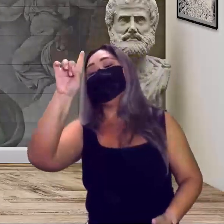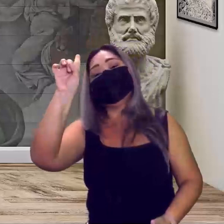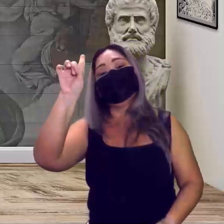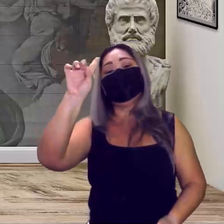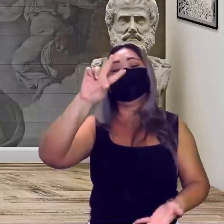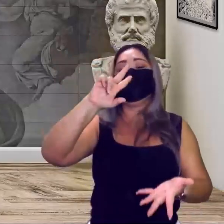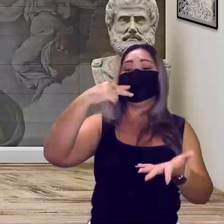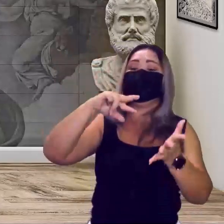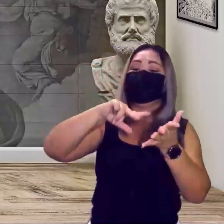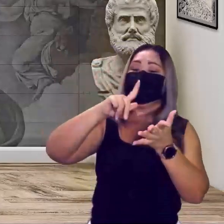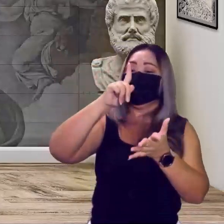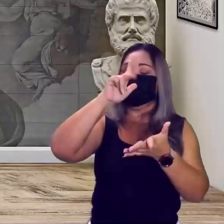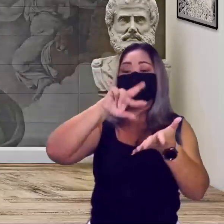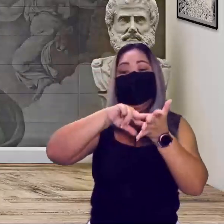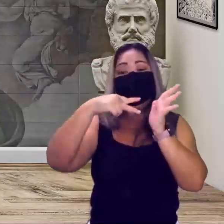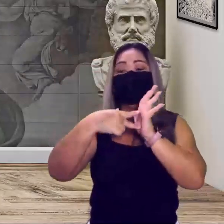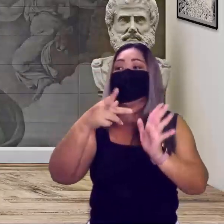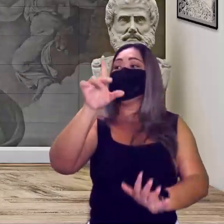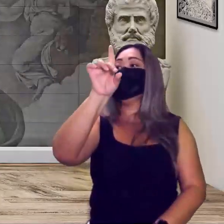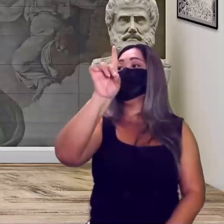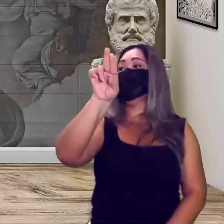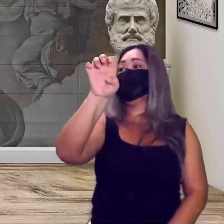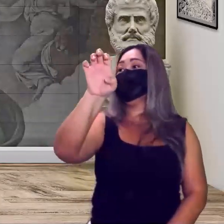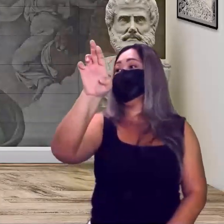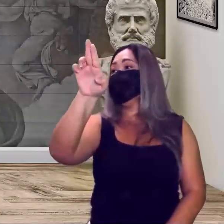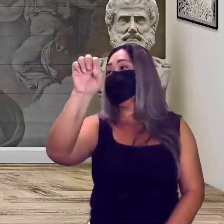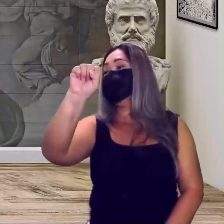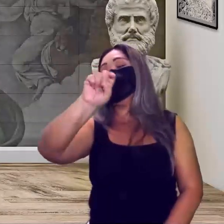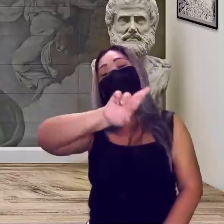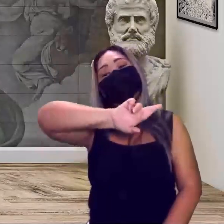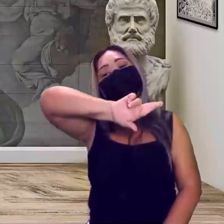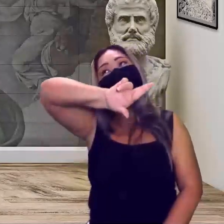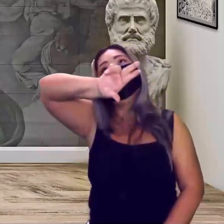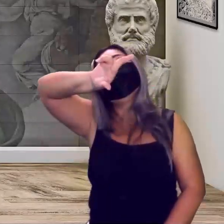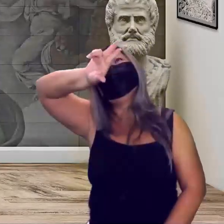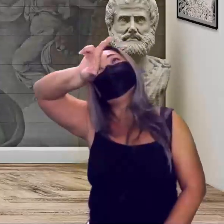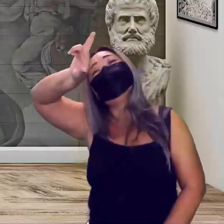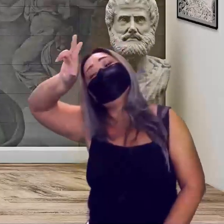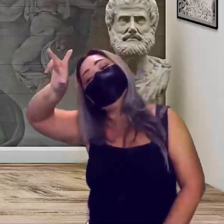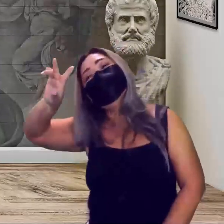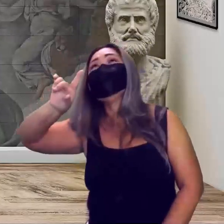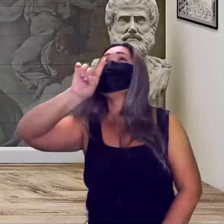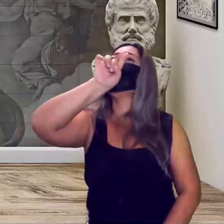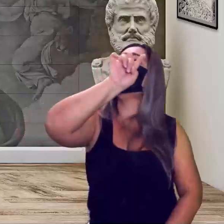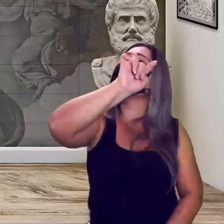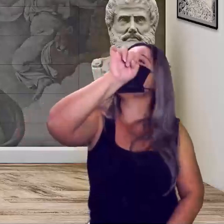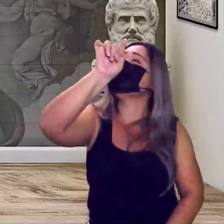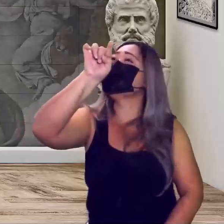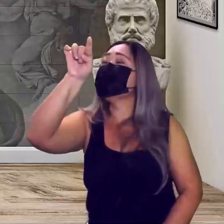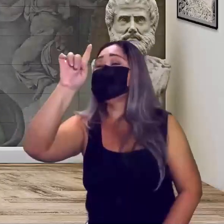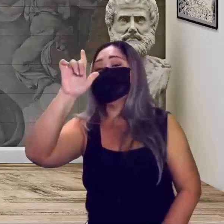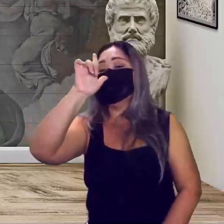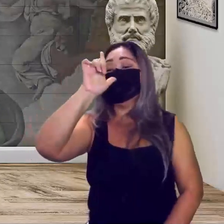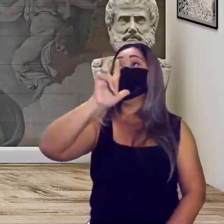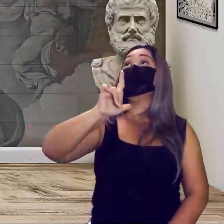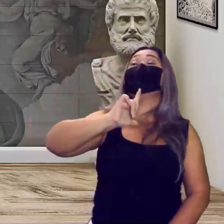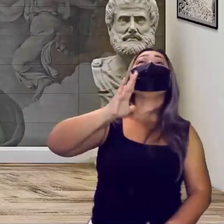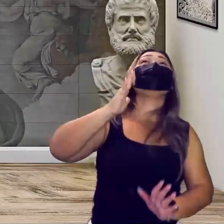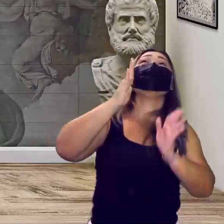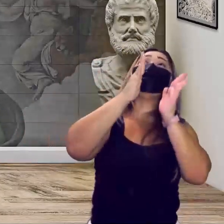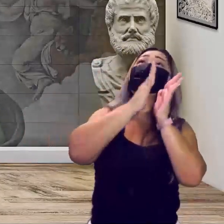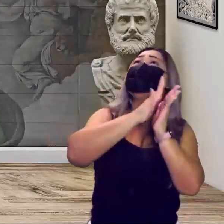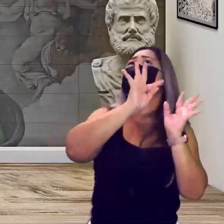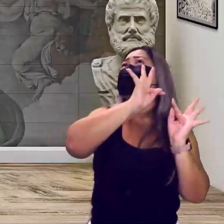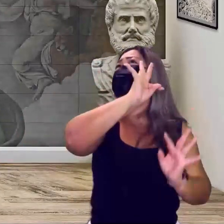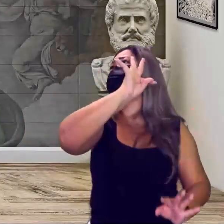do grego, significa Deus. Então, vários deuses, cada um tinha... E tinha grego que cultuava todos.